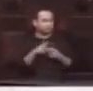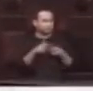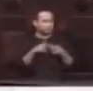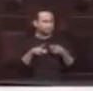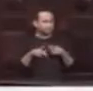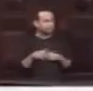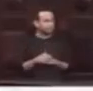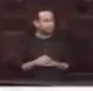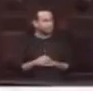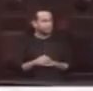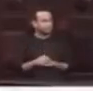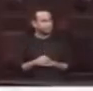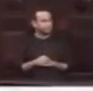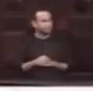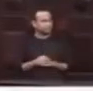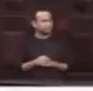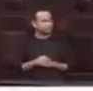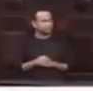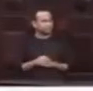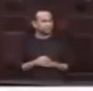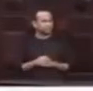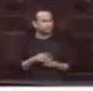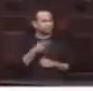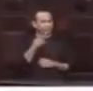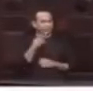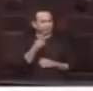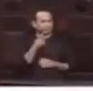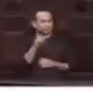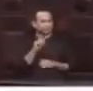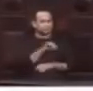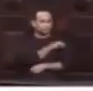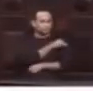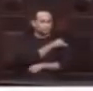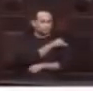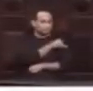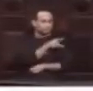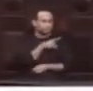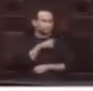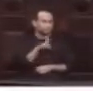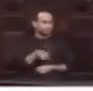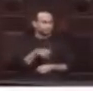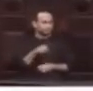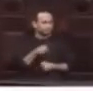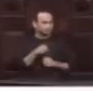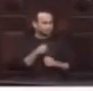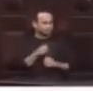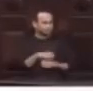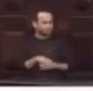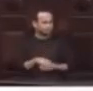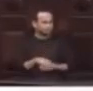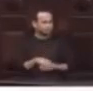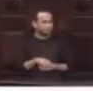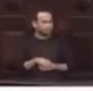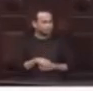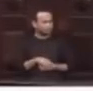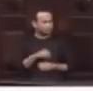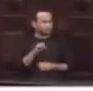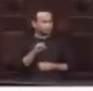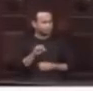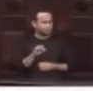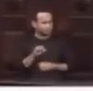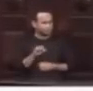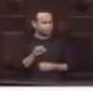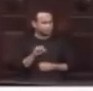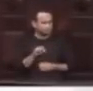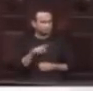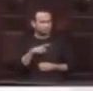Aliás, dizem, tem uma coisa no Rio de Janeiro que é muito forte, que dizem que de dentro do sistema penitenciário se